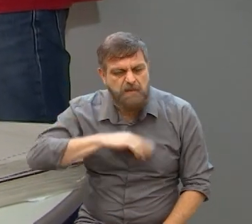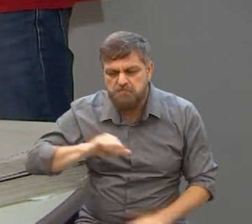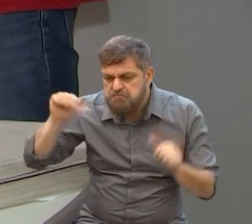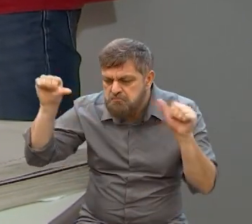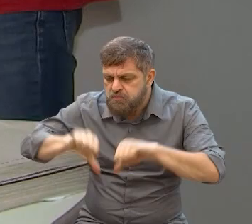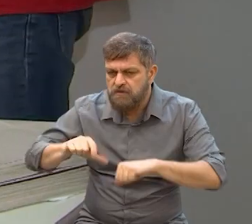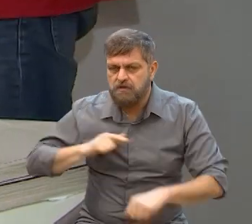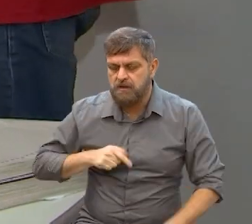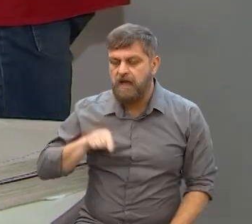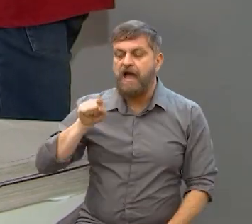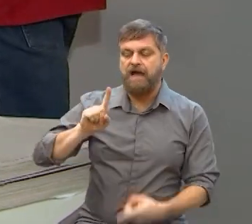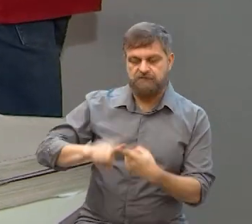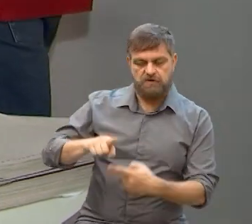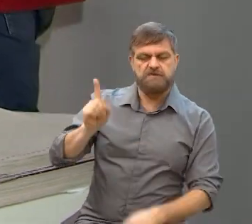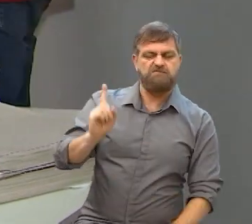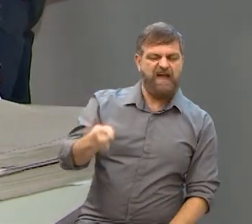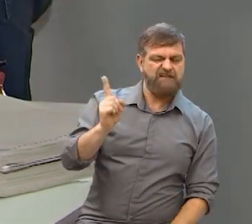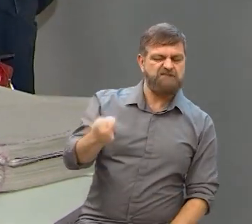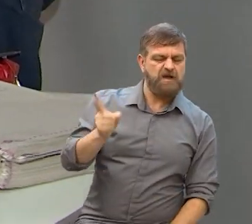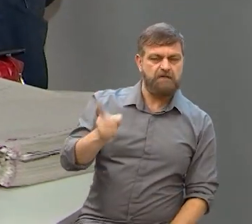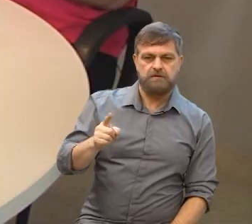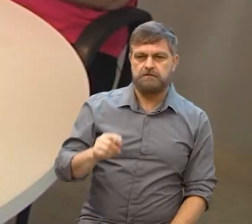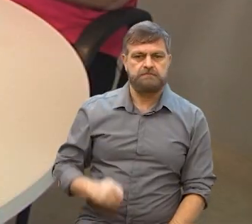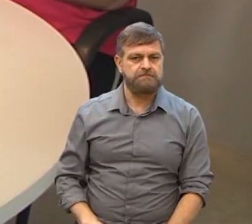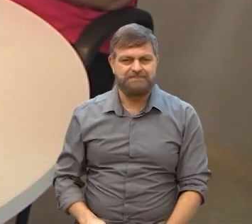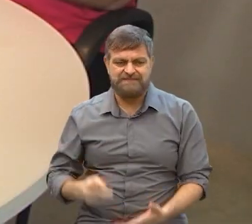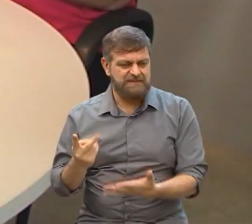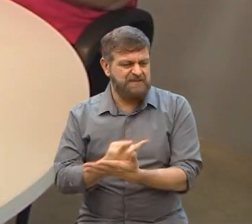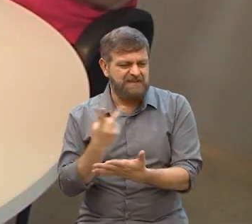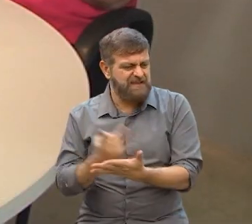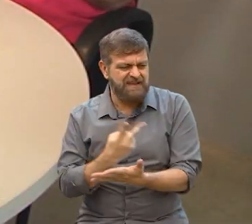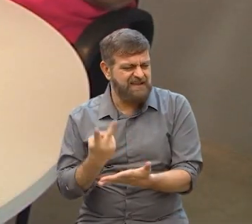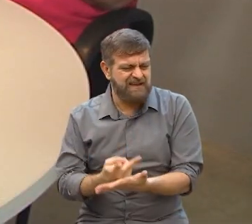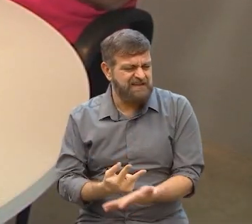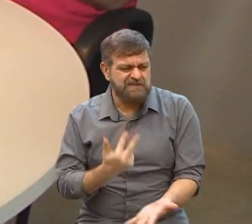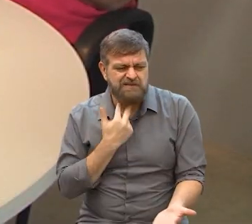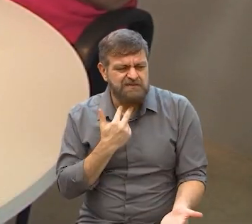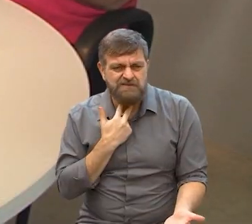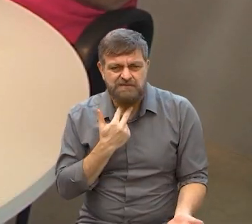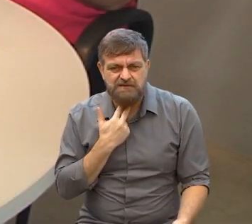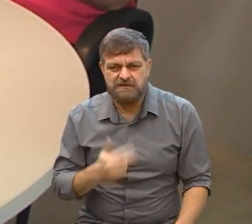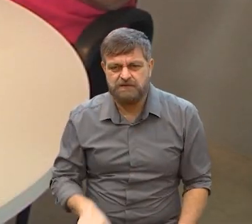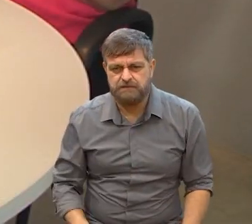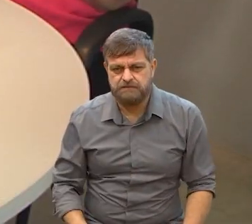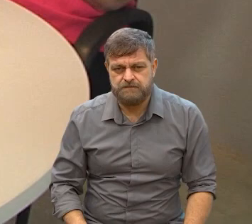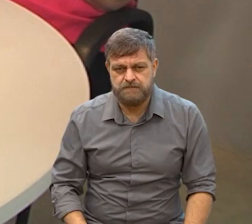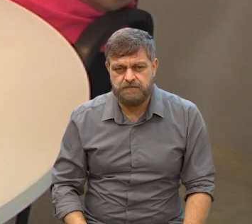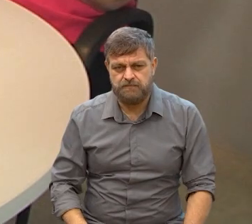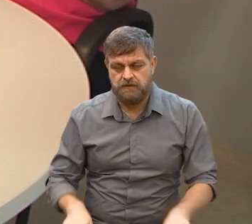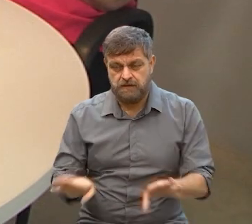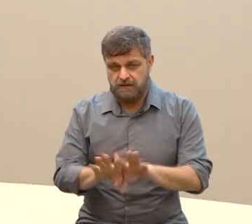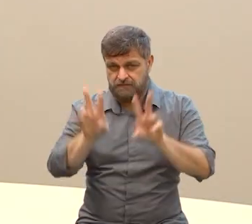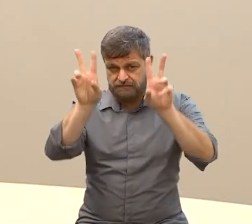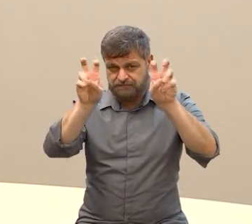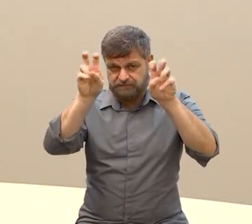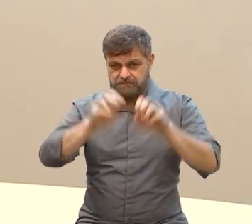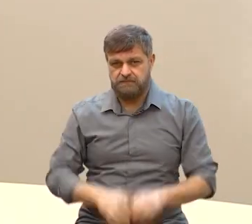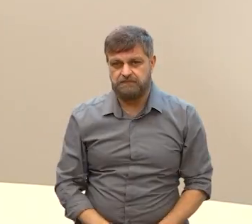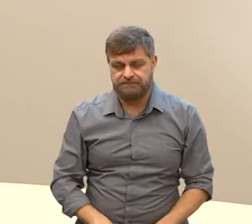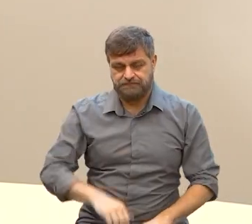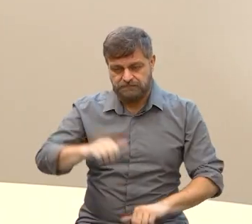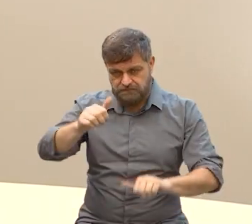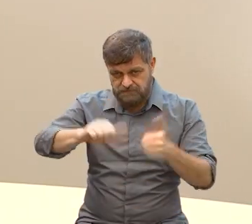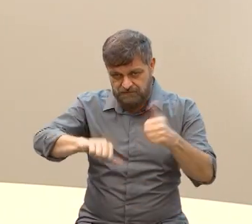eu vou pegar o aluno aqui. Isso não deveria existir. É um teste, uma prova de fogo. E a gente falando também desses exames,